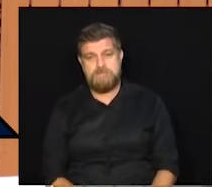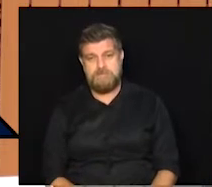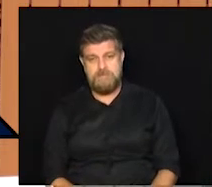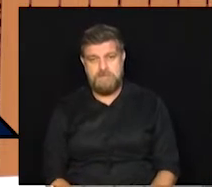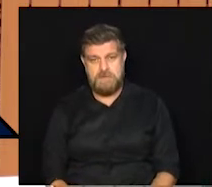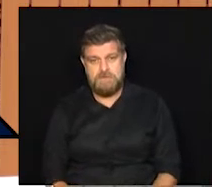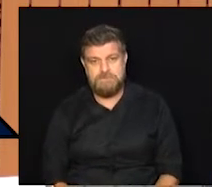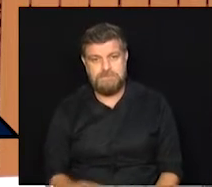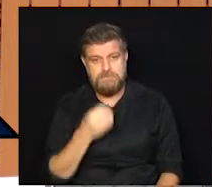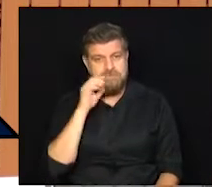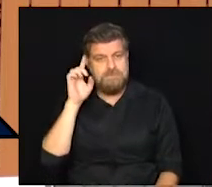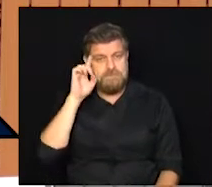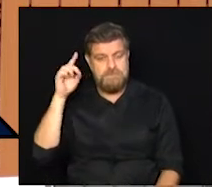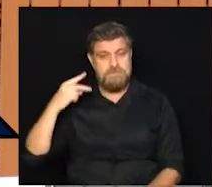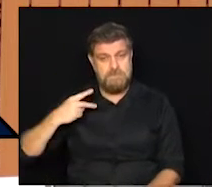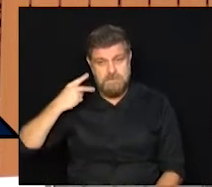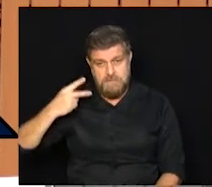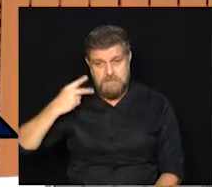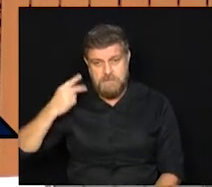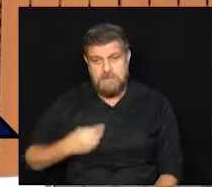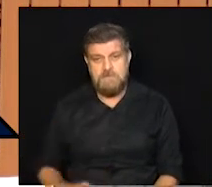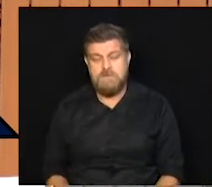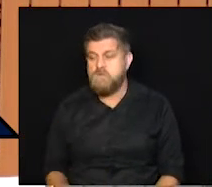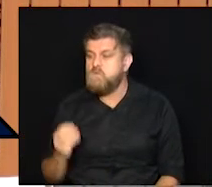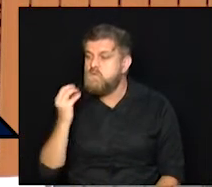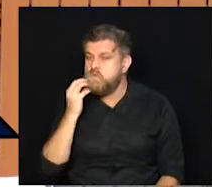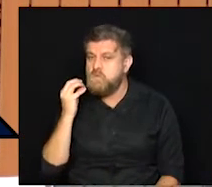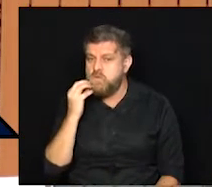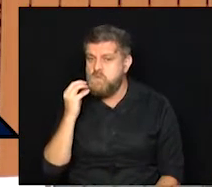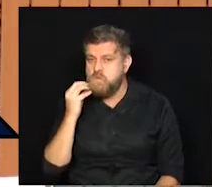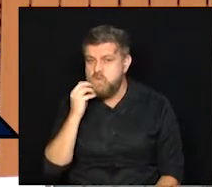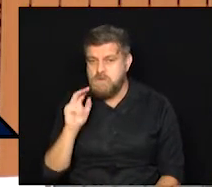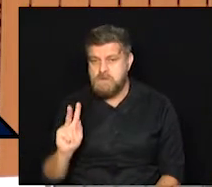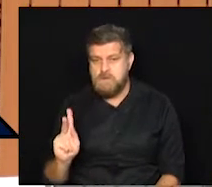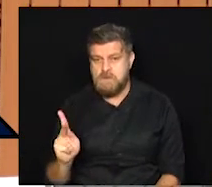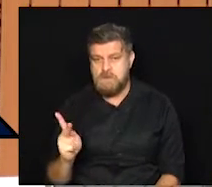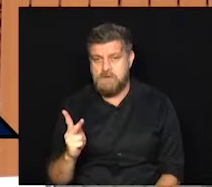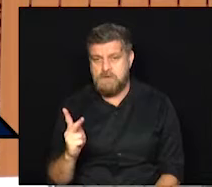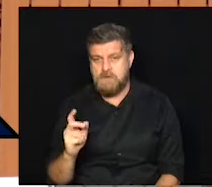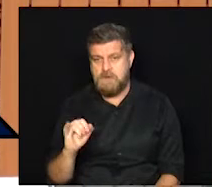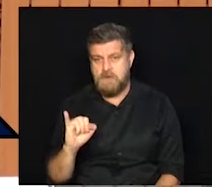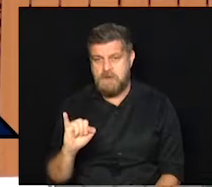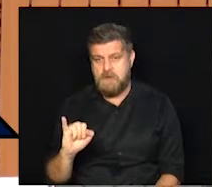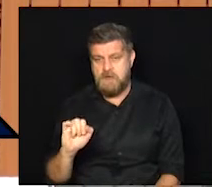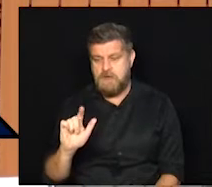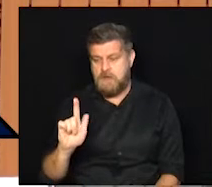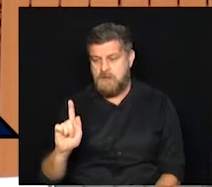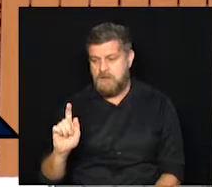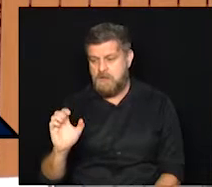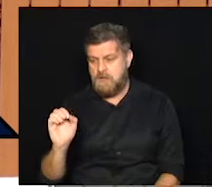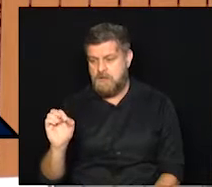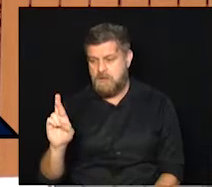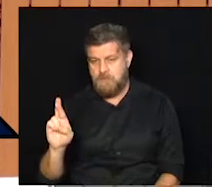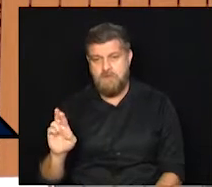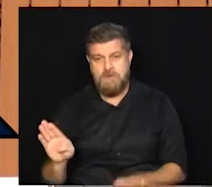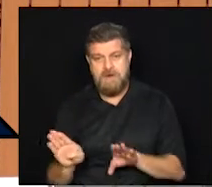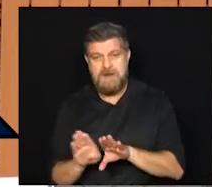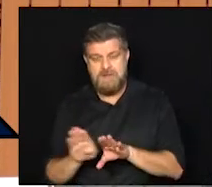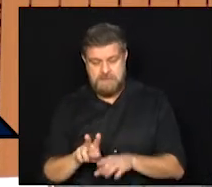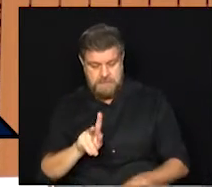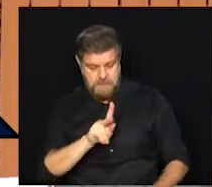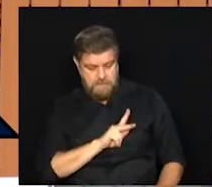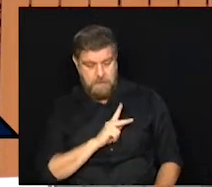Bom dia também ao vereador Igor Diego também, que está participando com a gente aqui no plenário. Muito obrigado. E o vereador Paulo